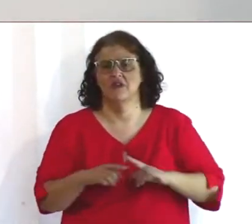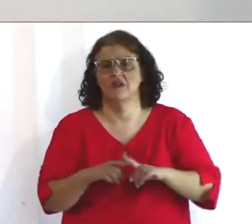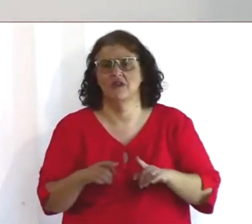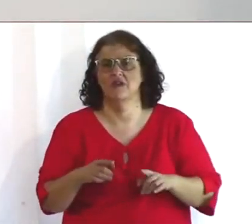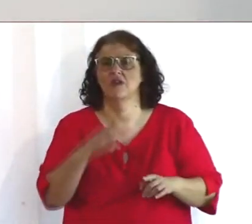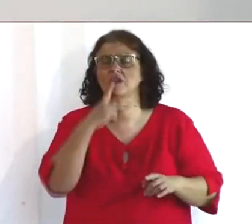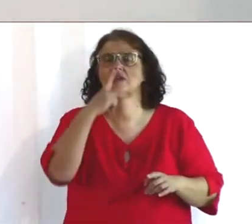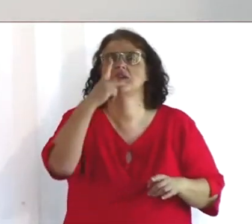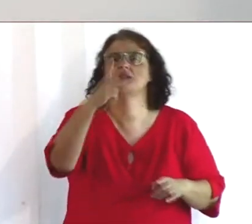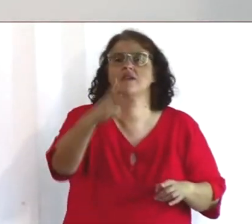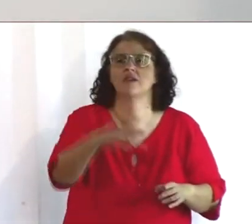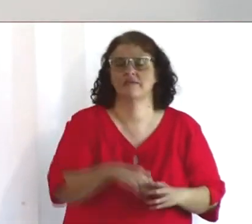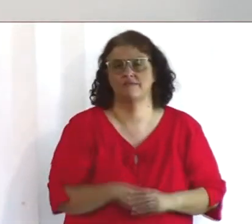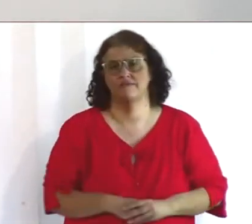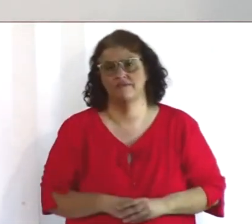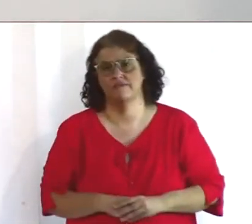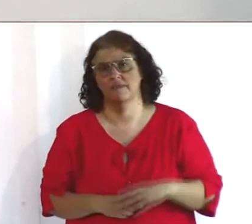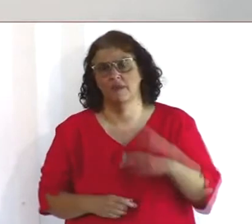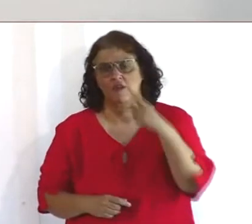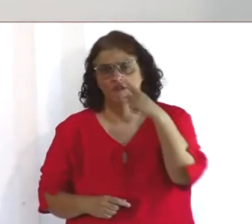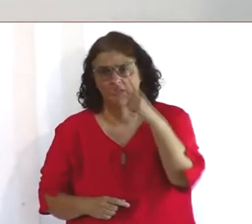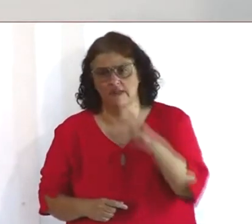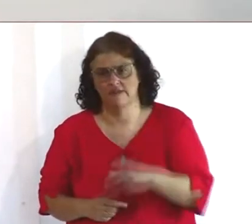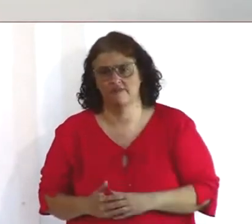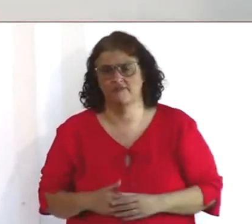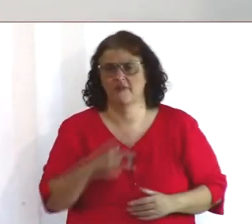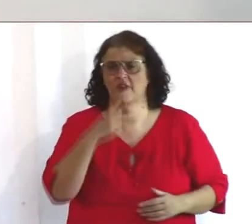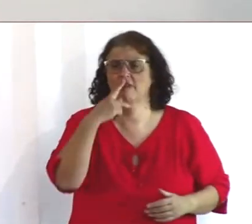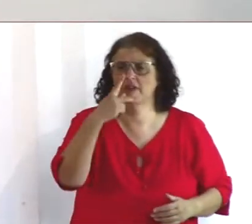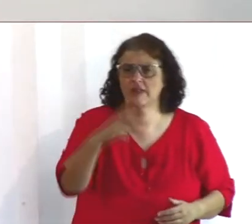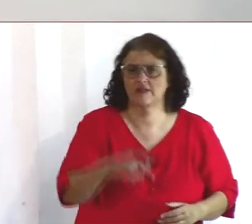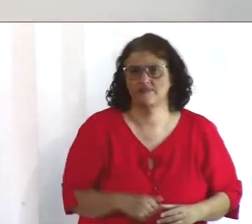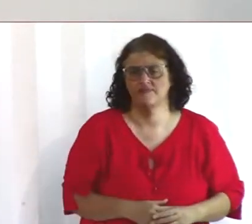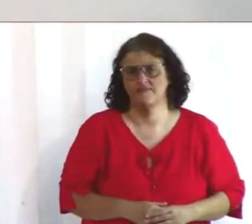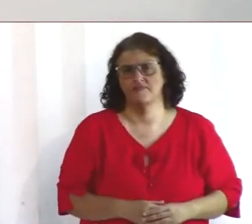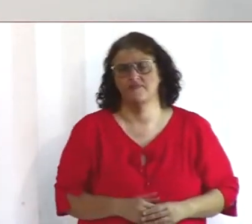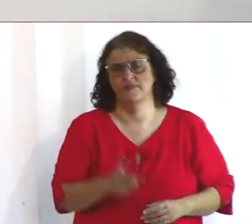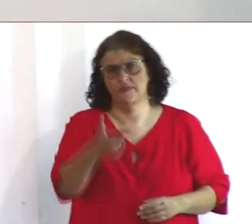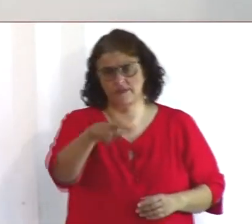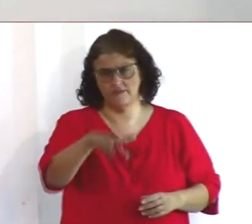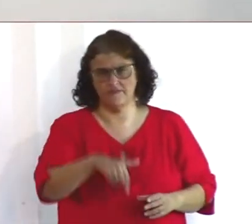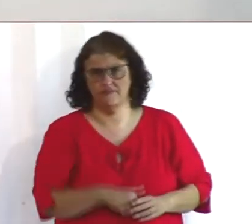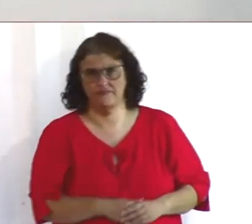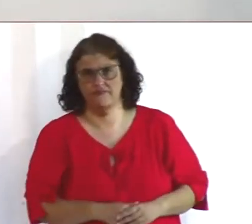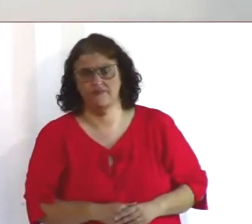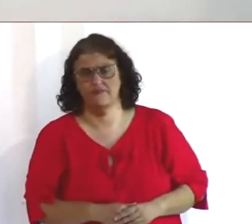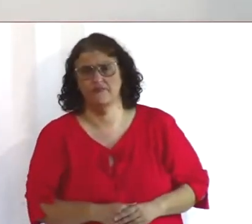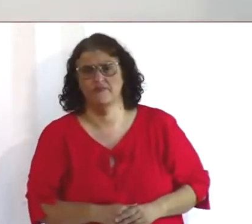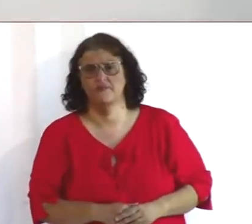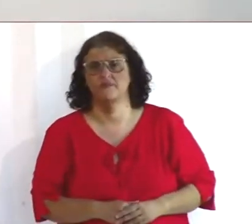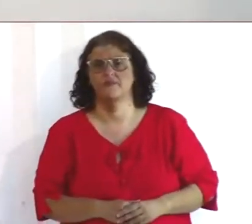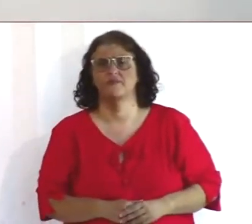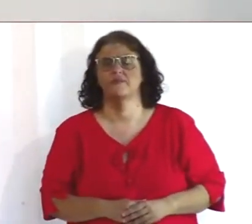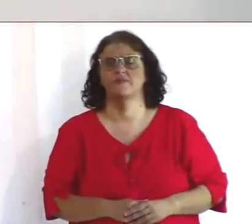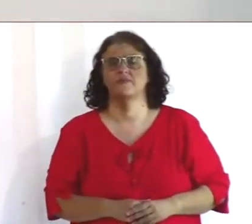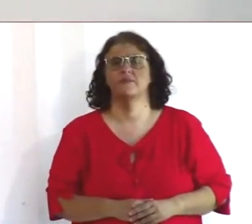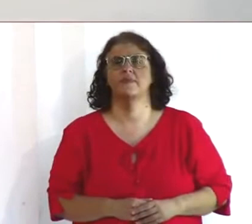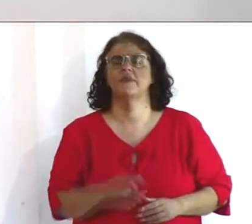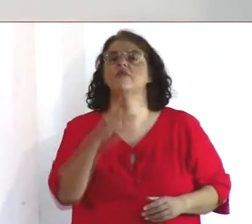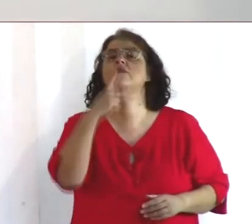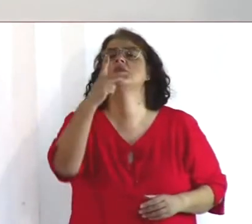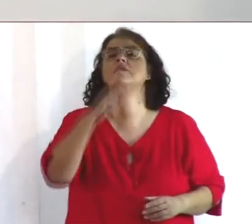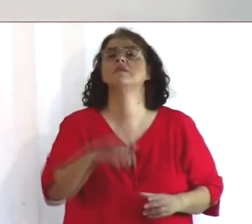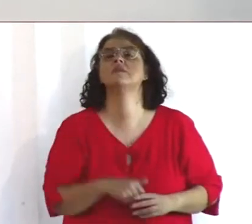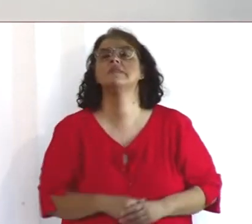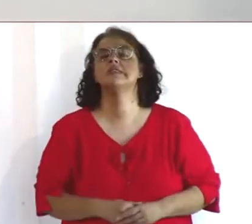Gostaria de aconselhar o arrependimento e voltar a fazer. E de uma vez por todas, considerar para que você possa dizer, eu sei